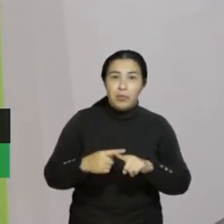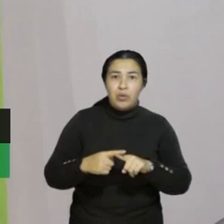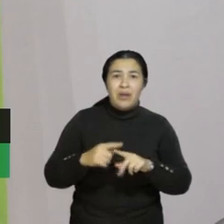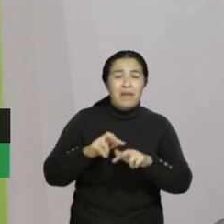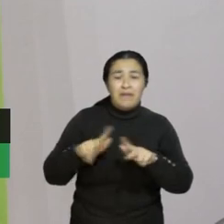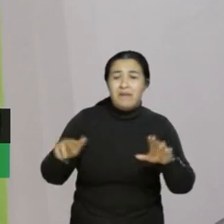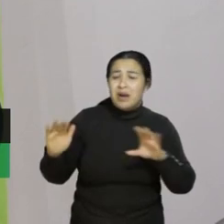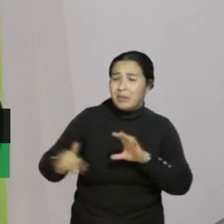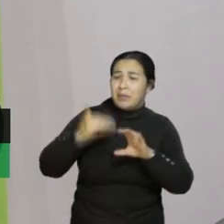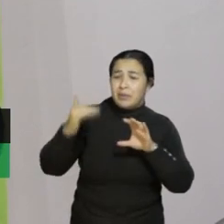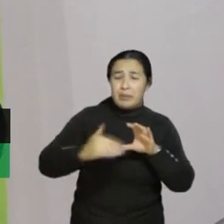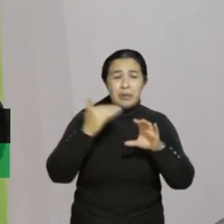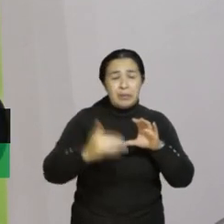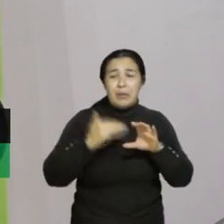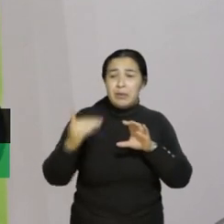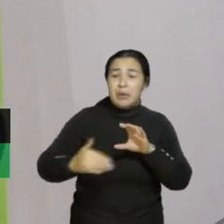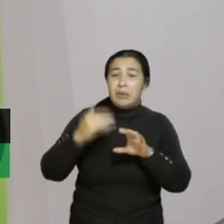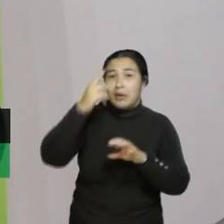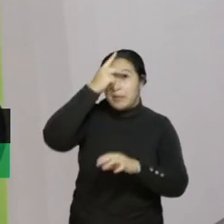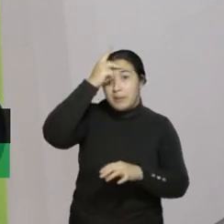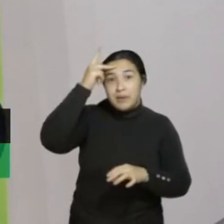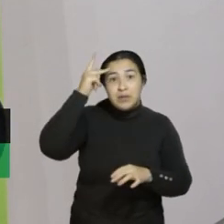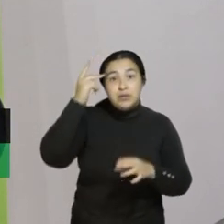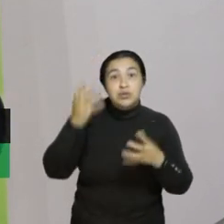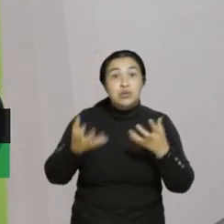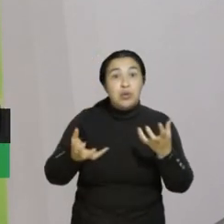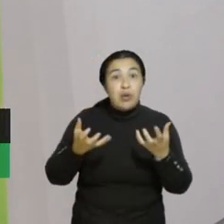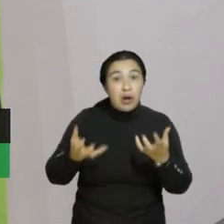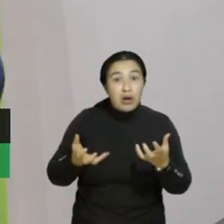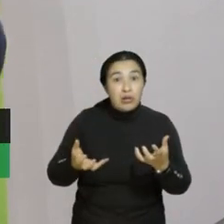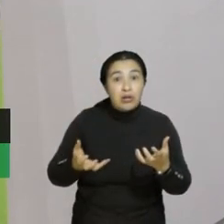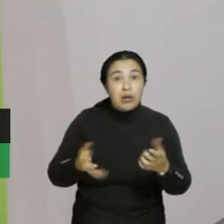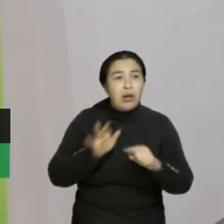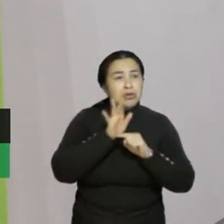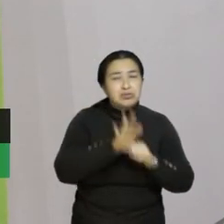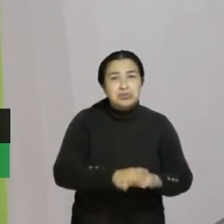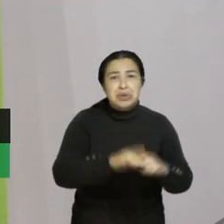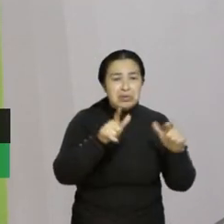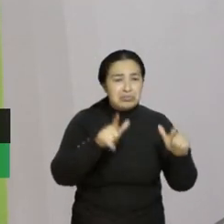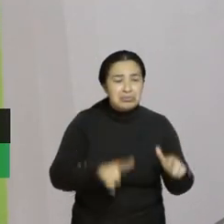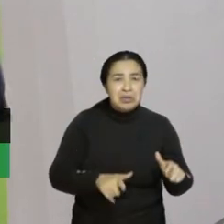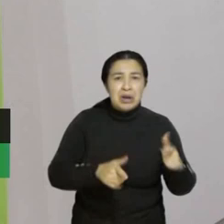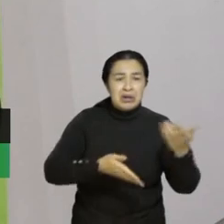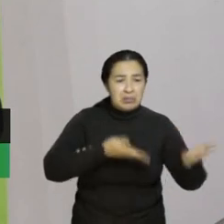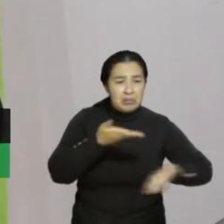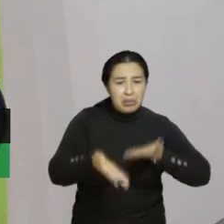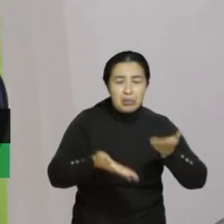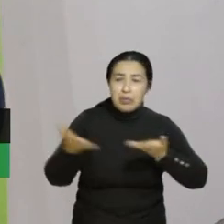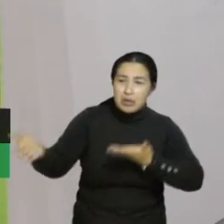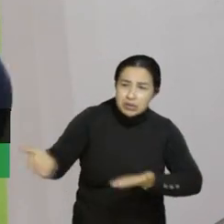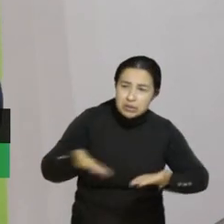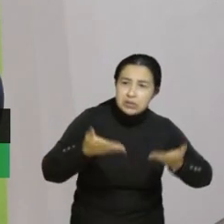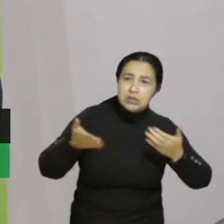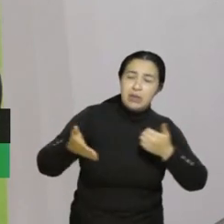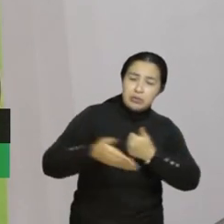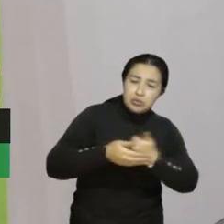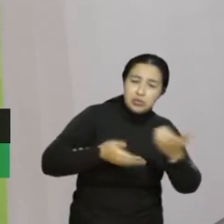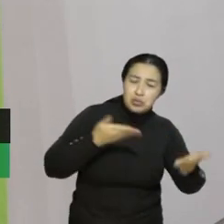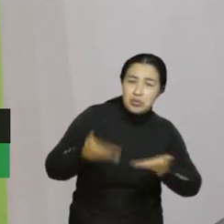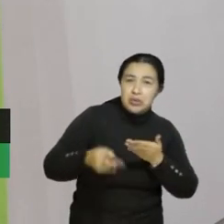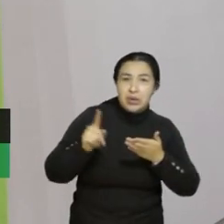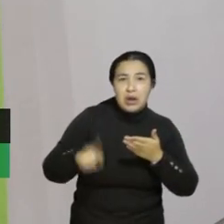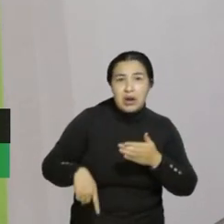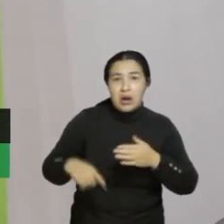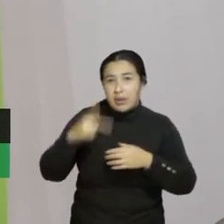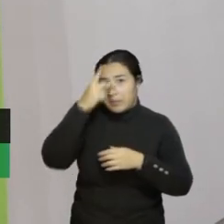As pessoas querem estar, seja num centro de triagem, seja num abrigo, enfim, num dos